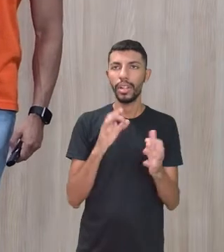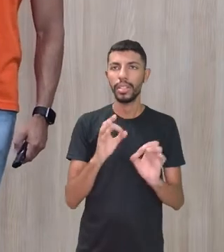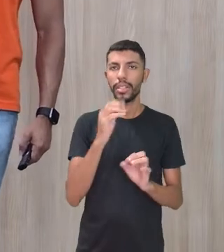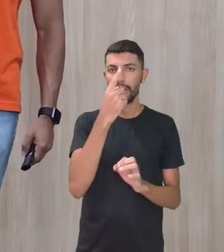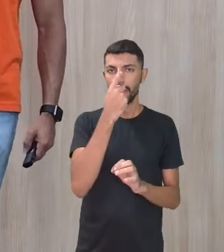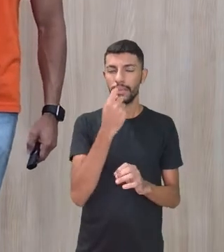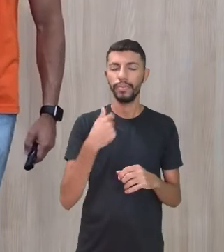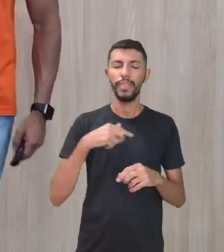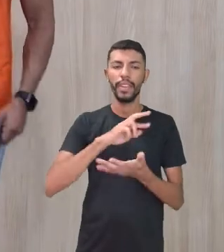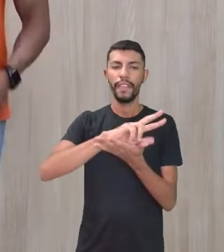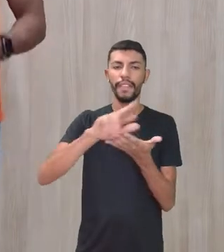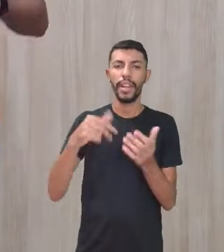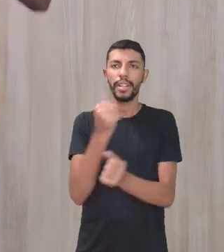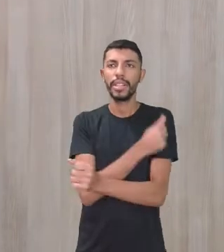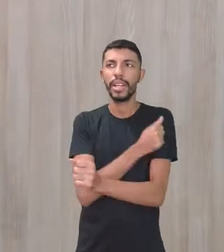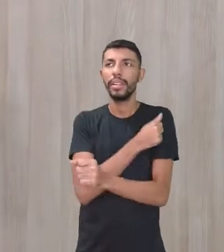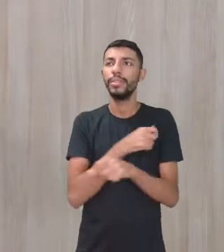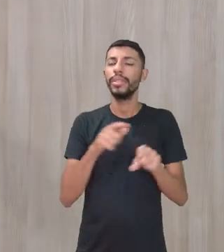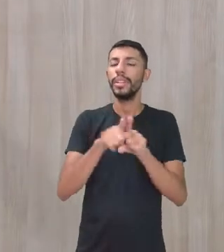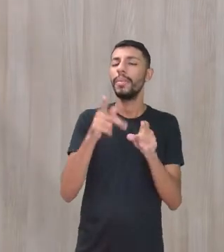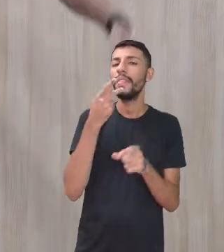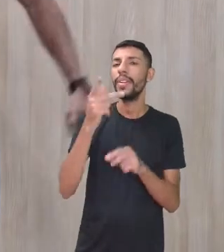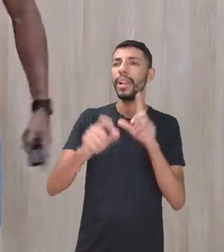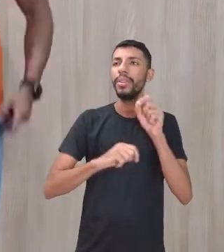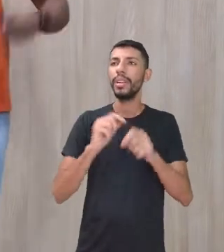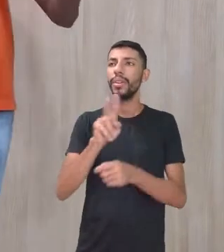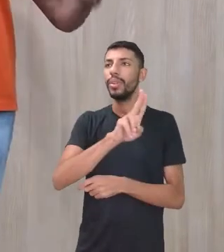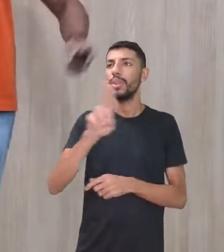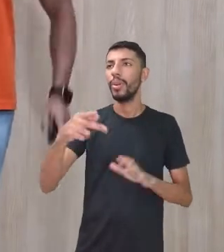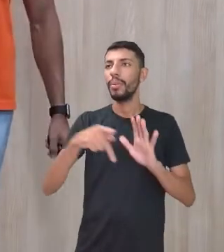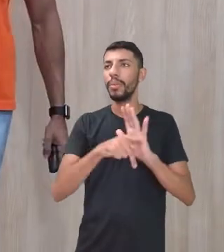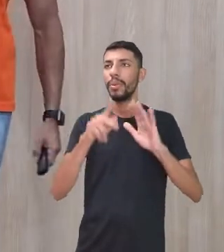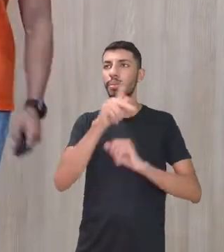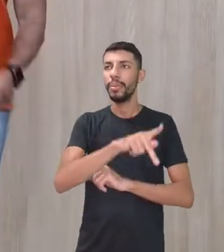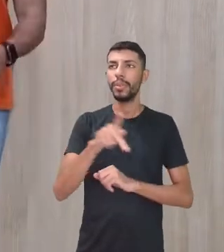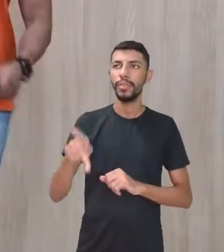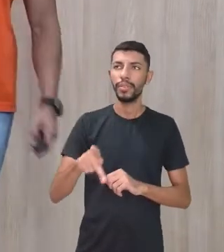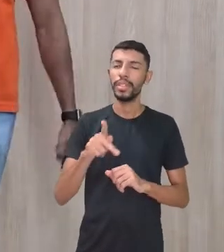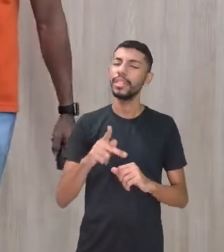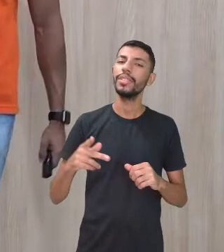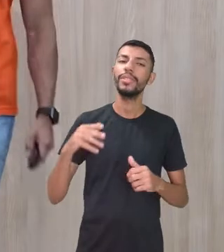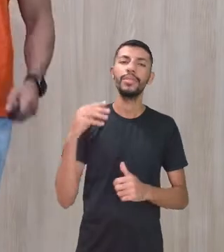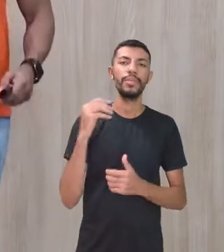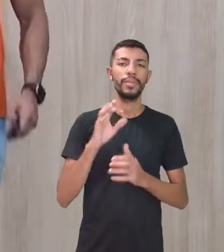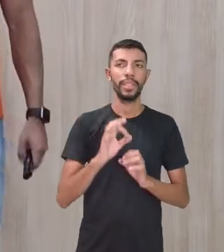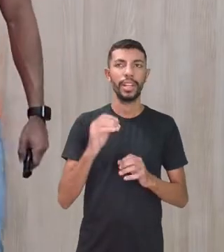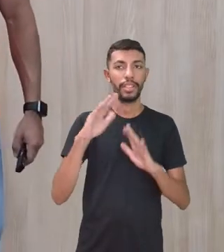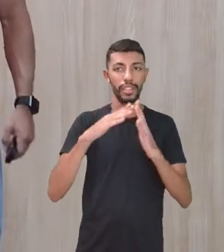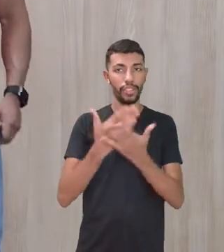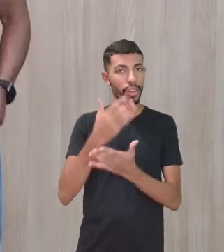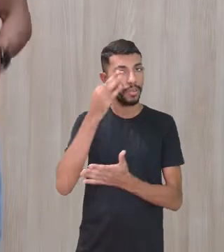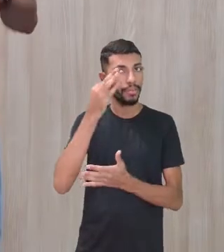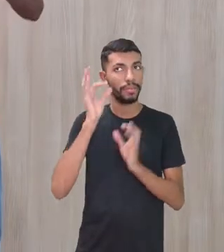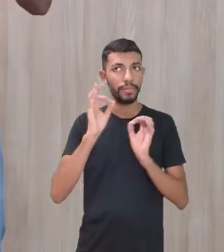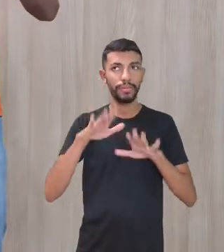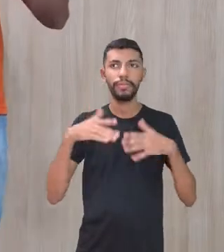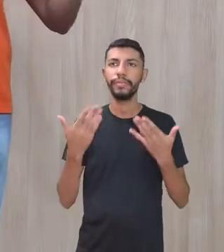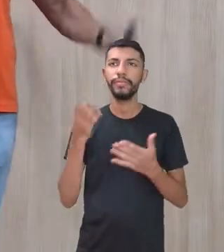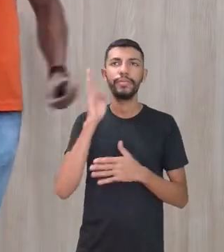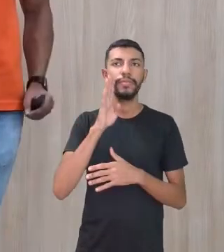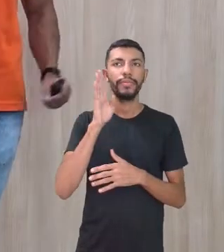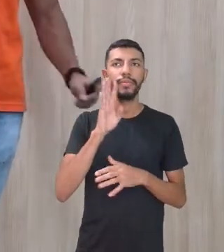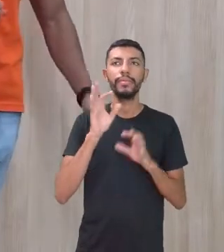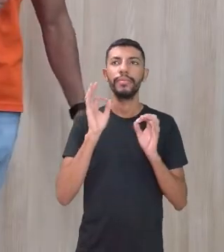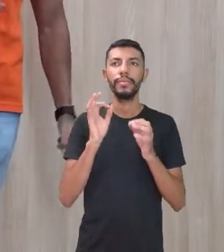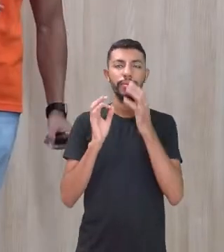Muitos alunos também falam até o nome do professor de matemática da escola presencial, e isso é muito massa também, certo?